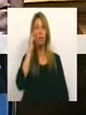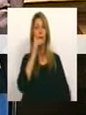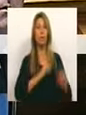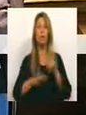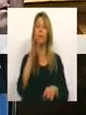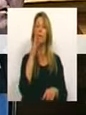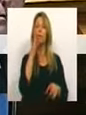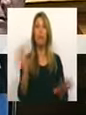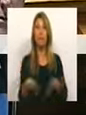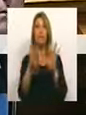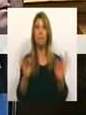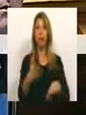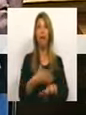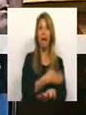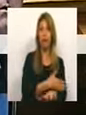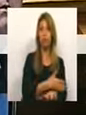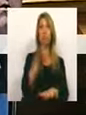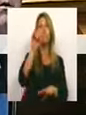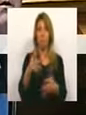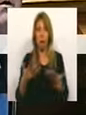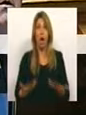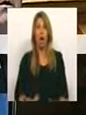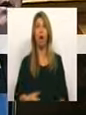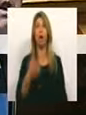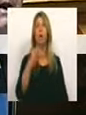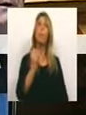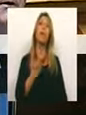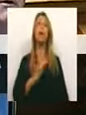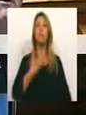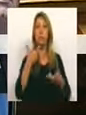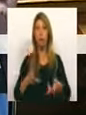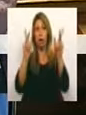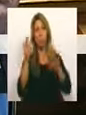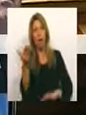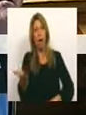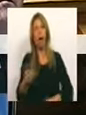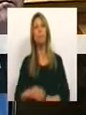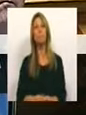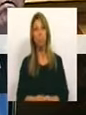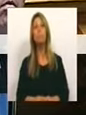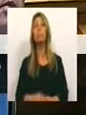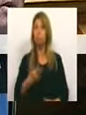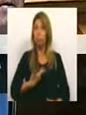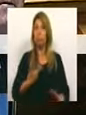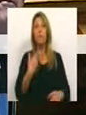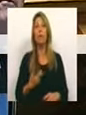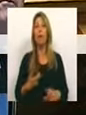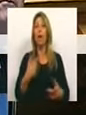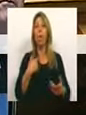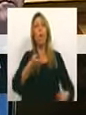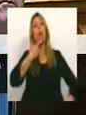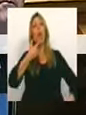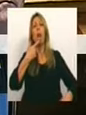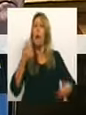tal como antes, também agora o PSD está disponível para, sem demagogias,